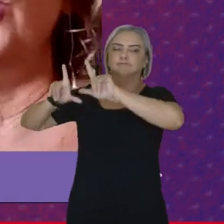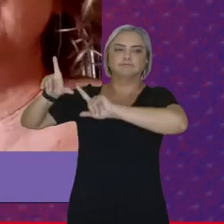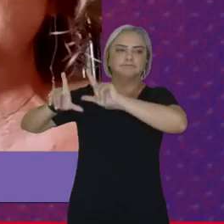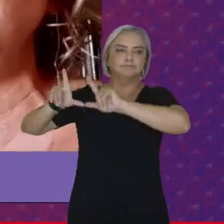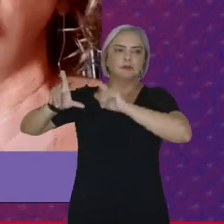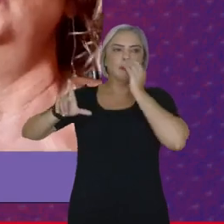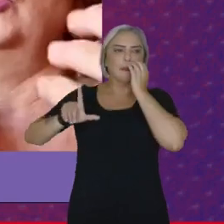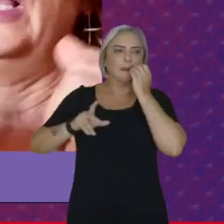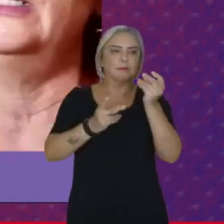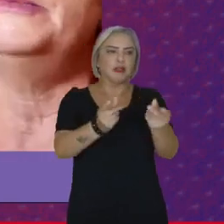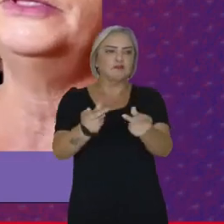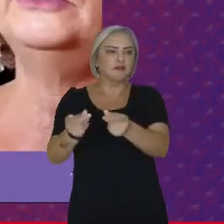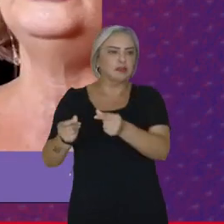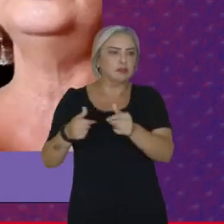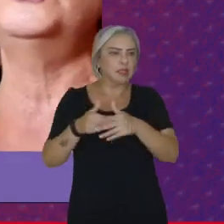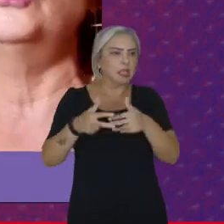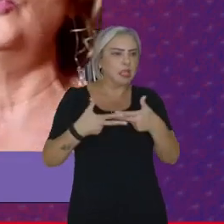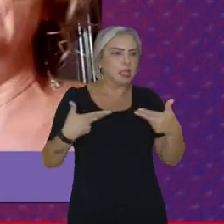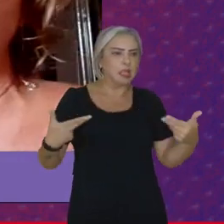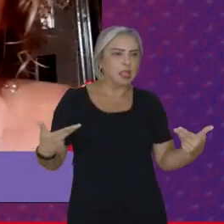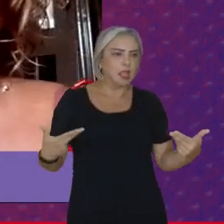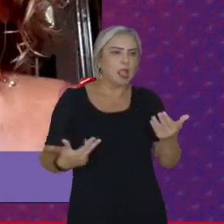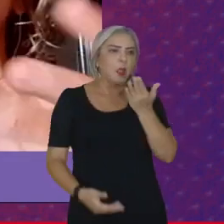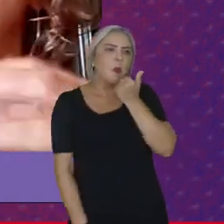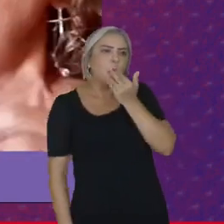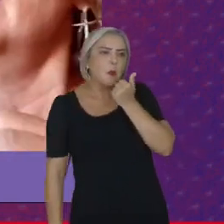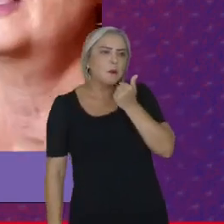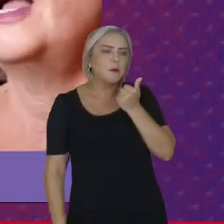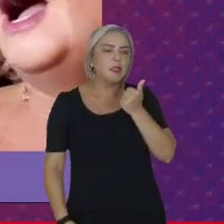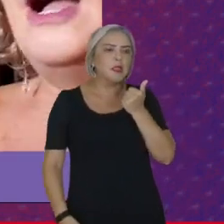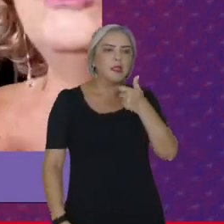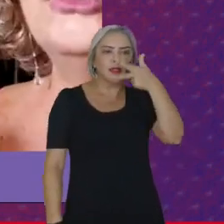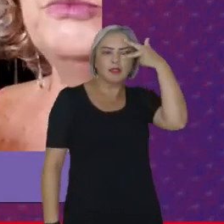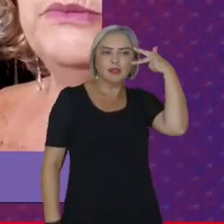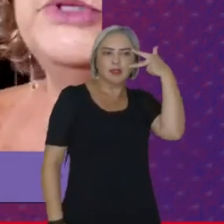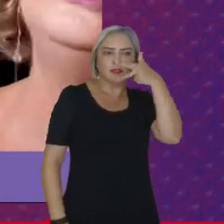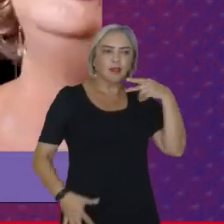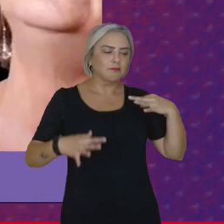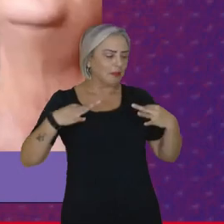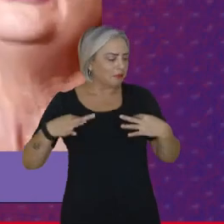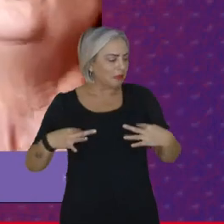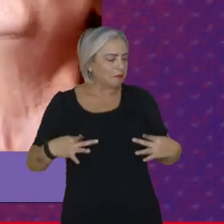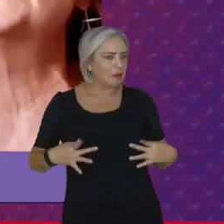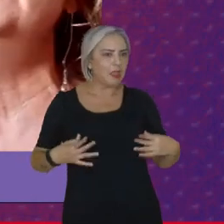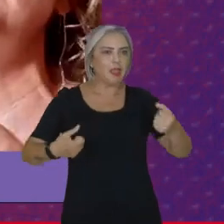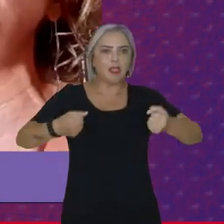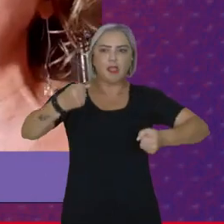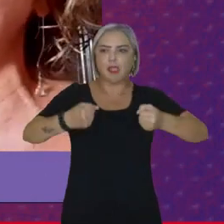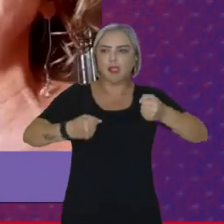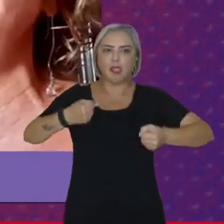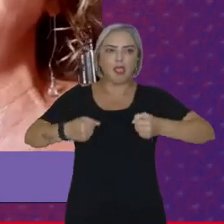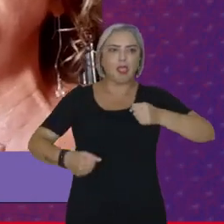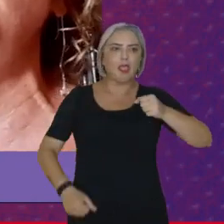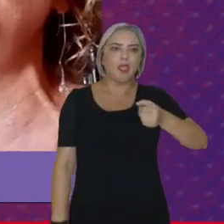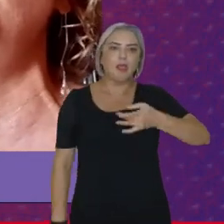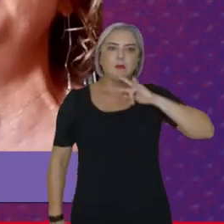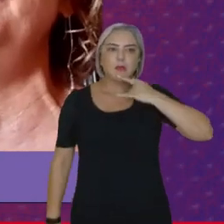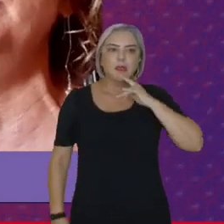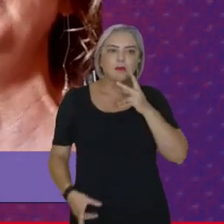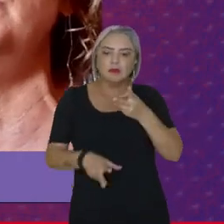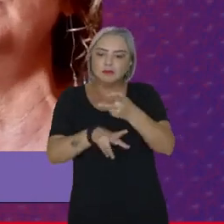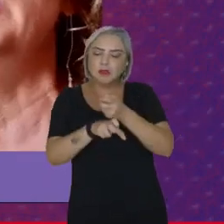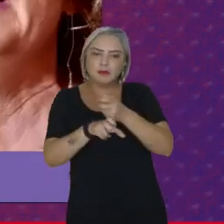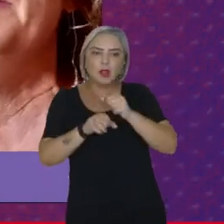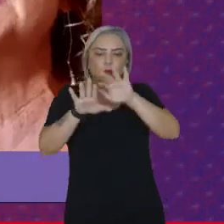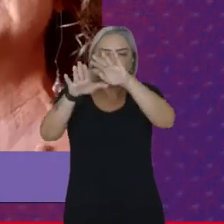vender produtos alimentícios, lingerie, carros, bebidas, usando e explorando o